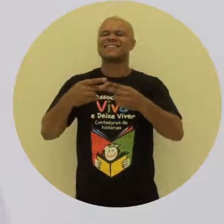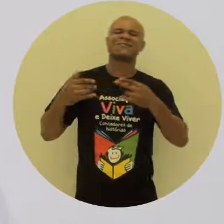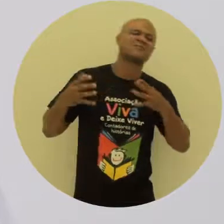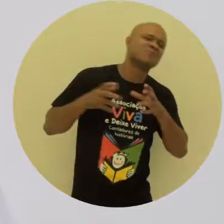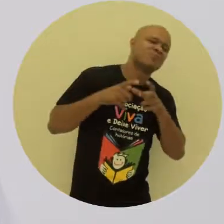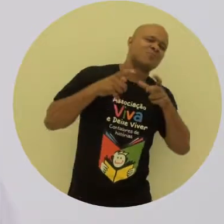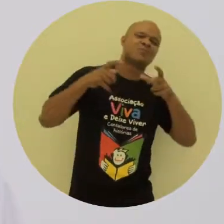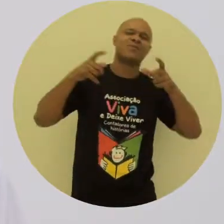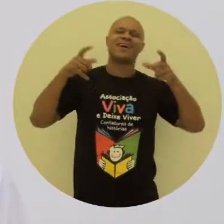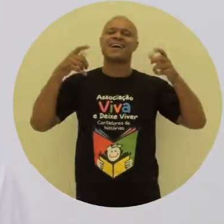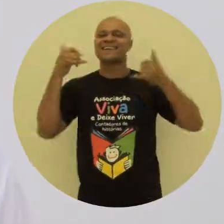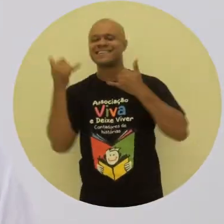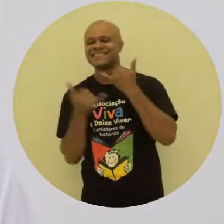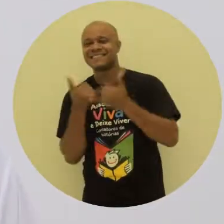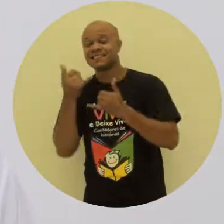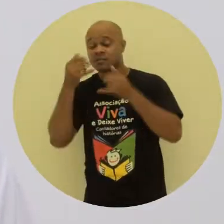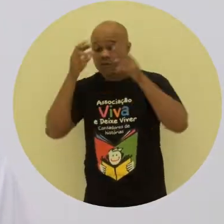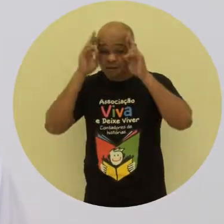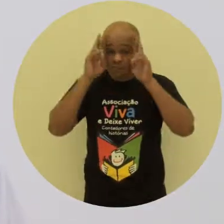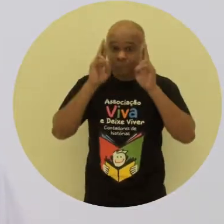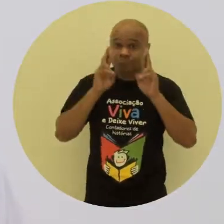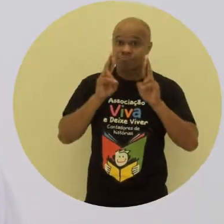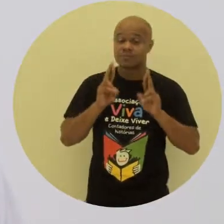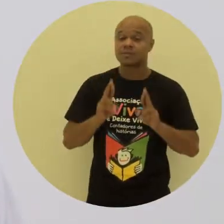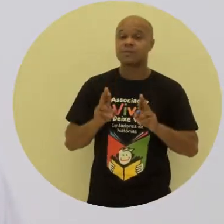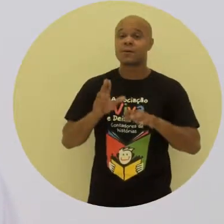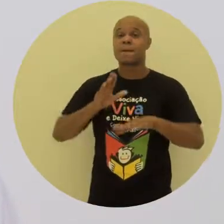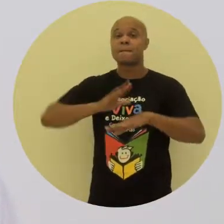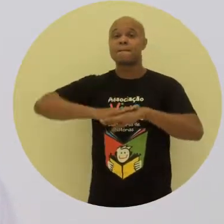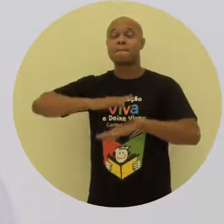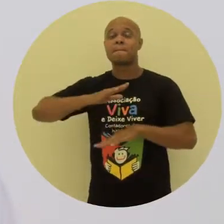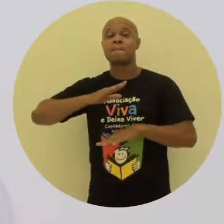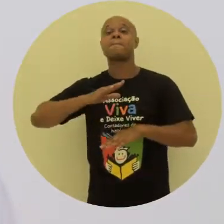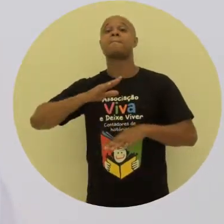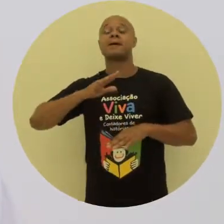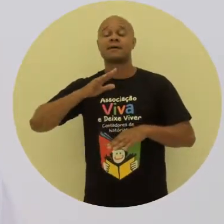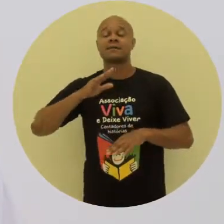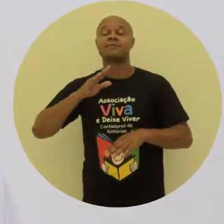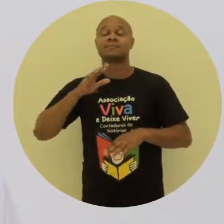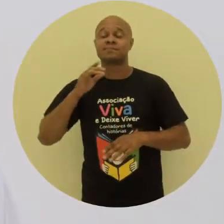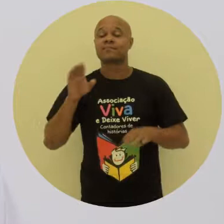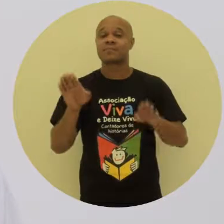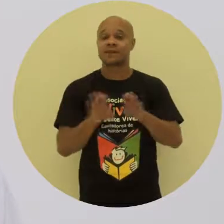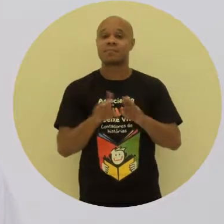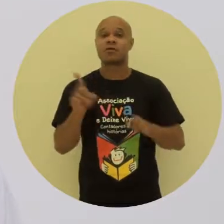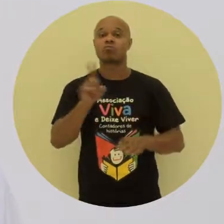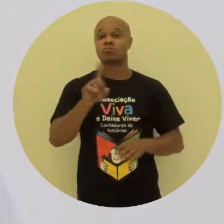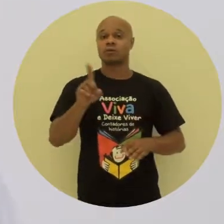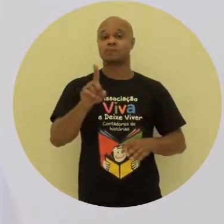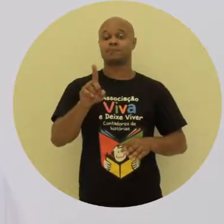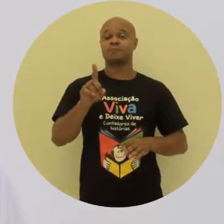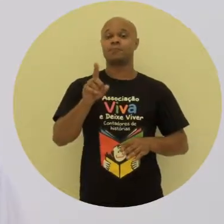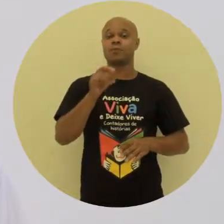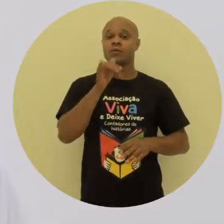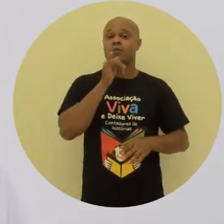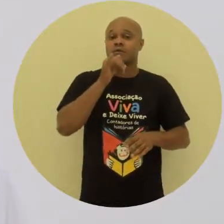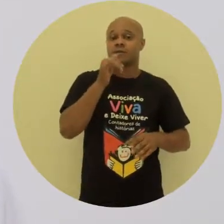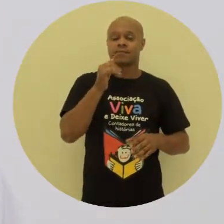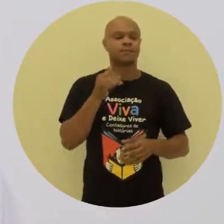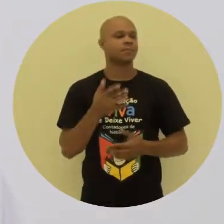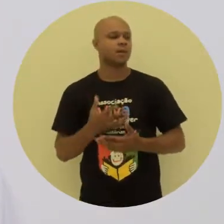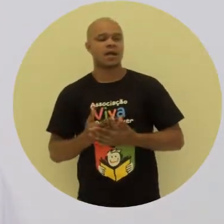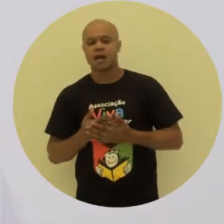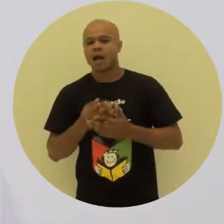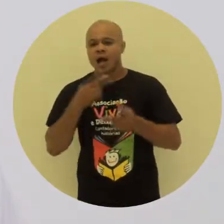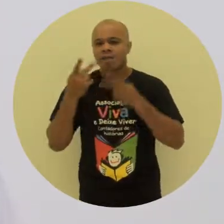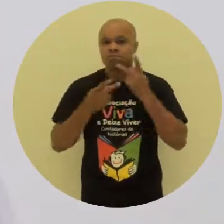grande brincadeira. Vamos respeitar também, mais do que nunca, o não da criança. Eu não estou lá para imperializar